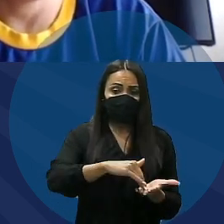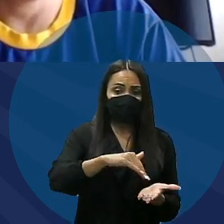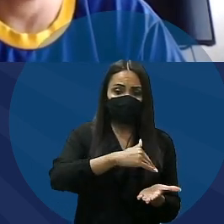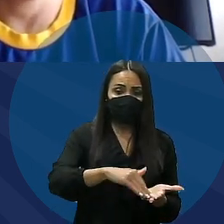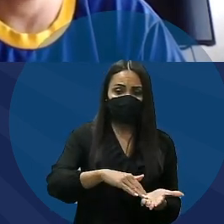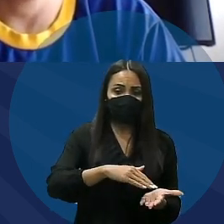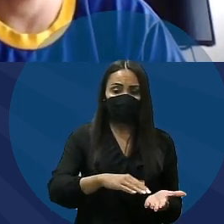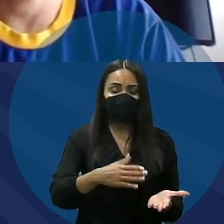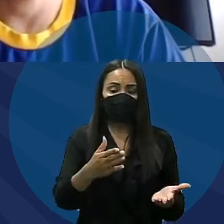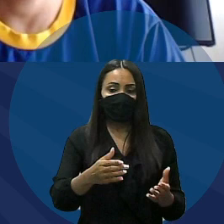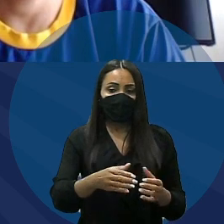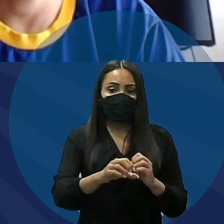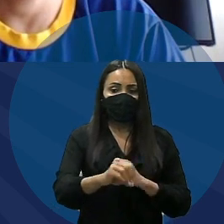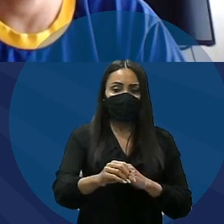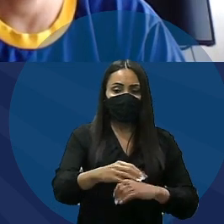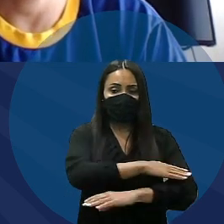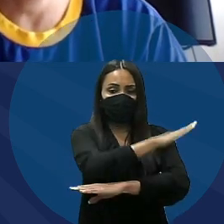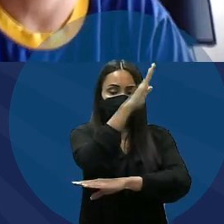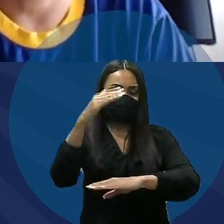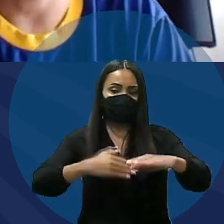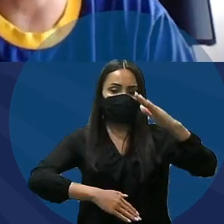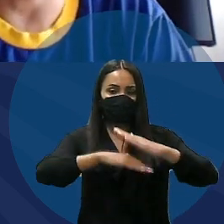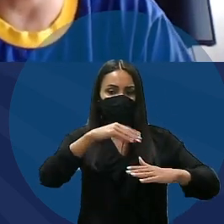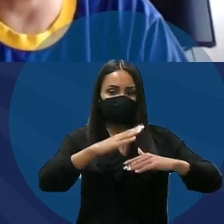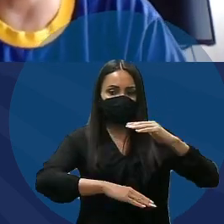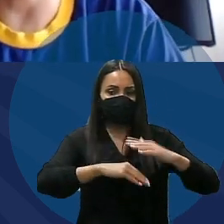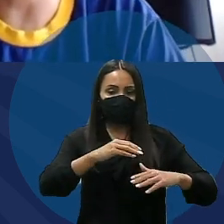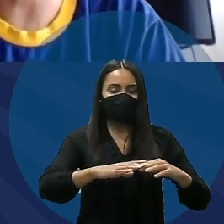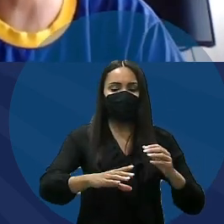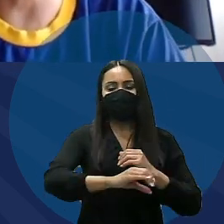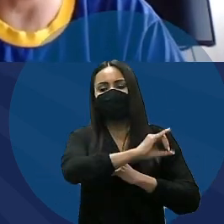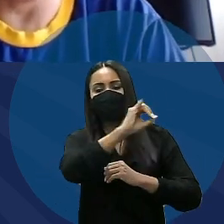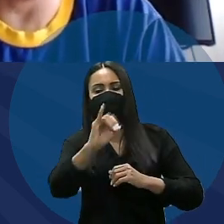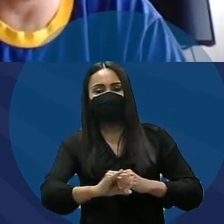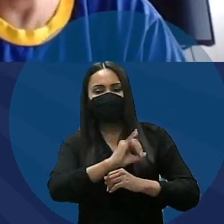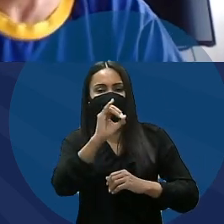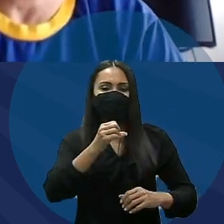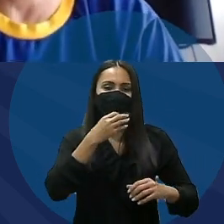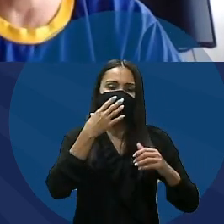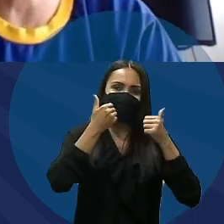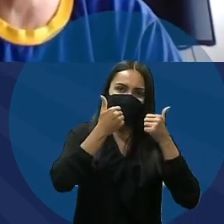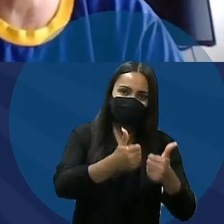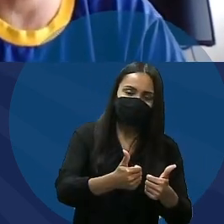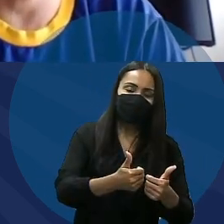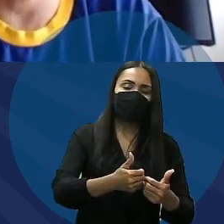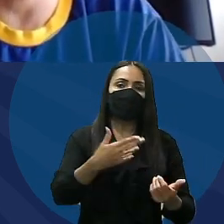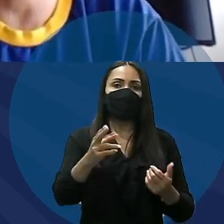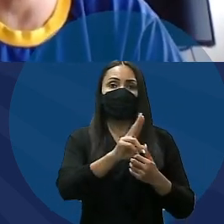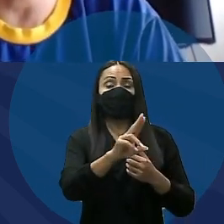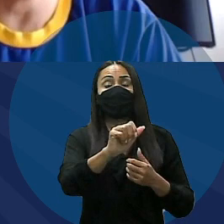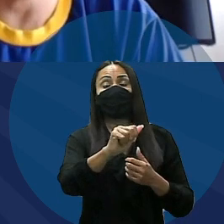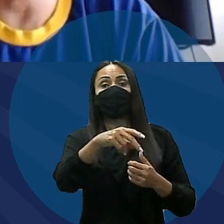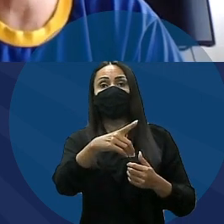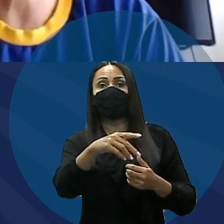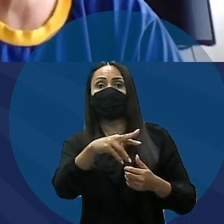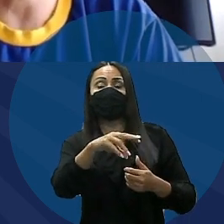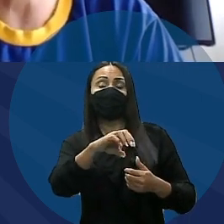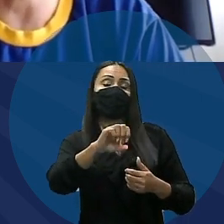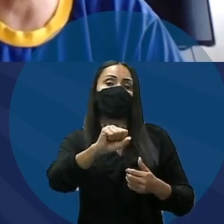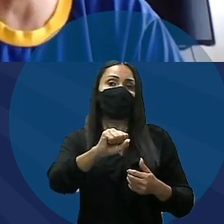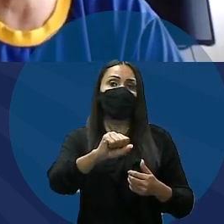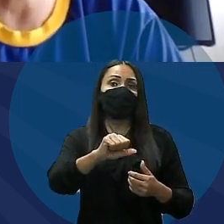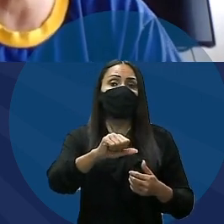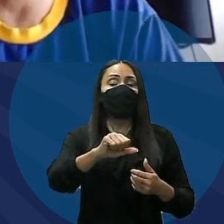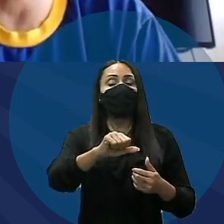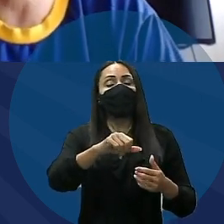da Educação Integral e Profissional. Olá, tudo bem? Eu me chamo Andréa Balbino,